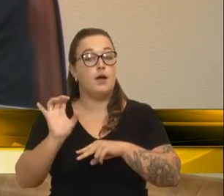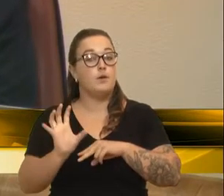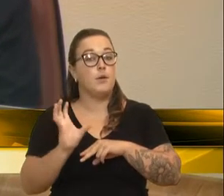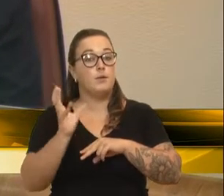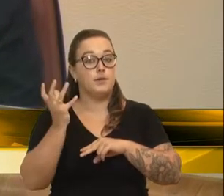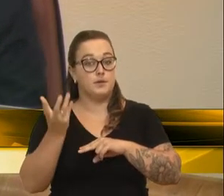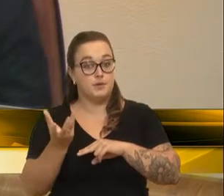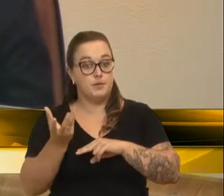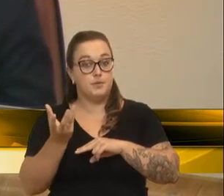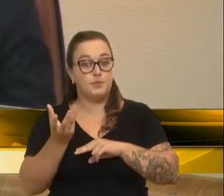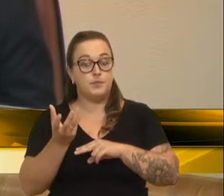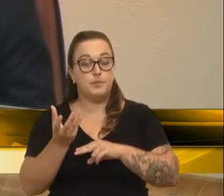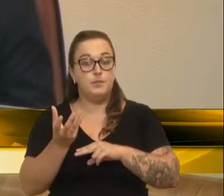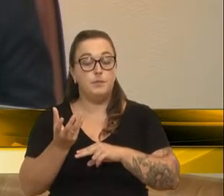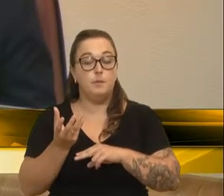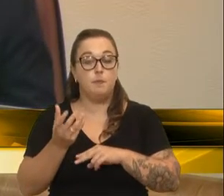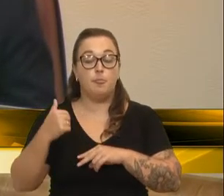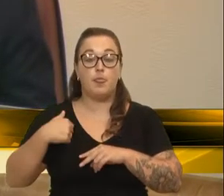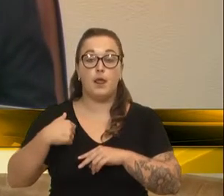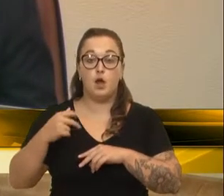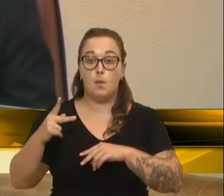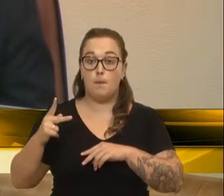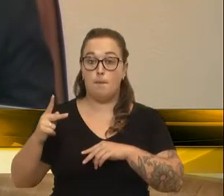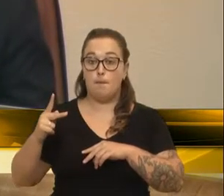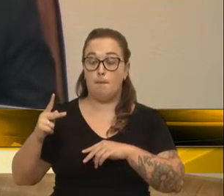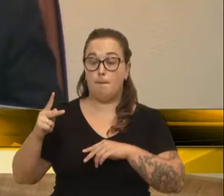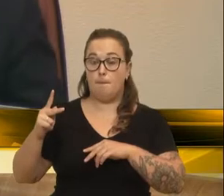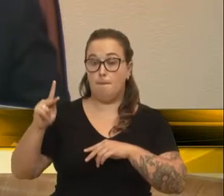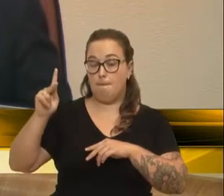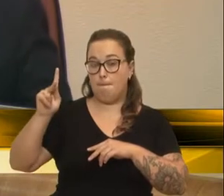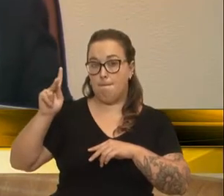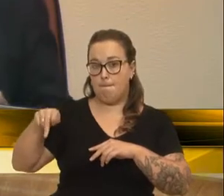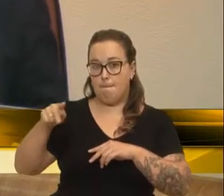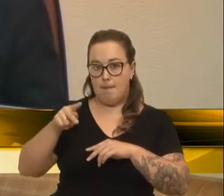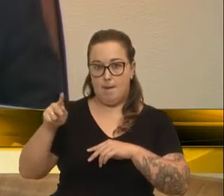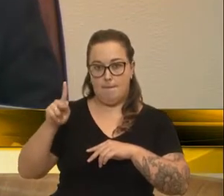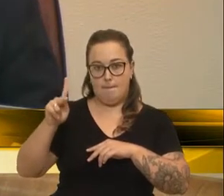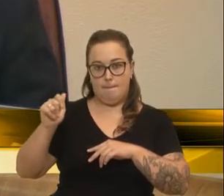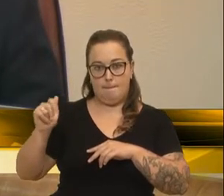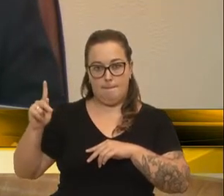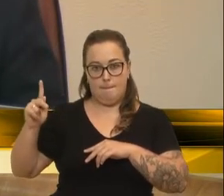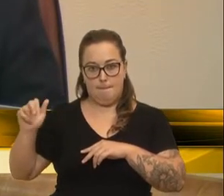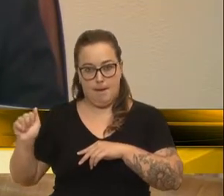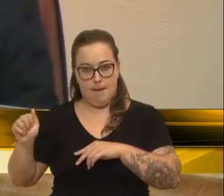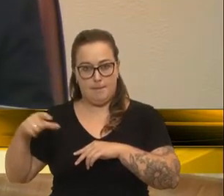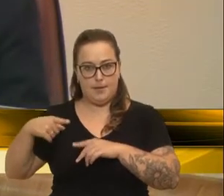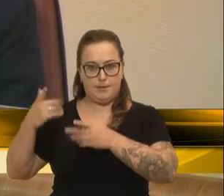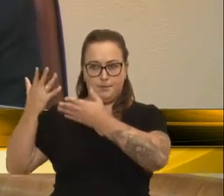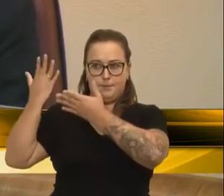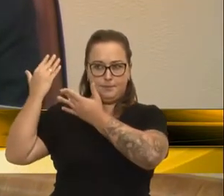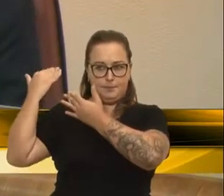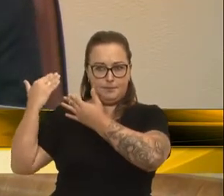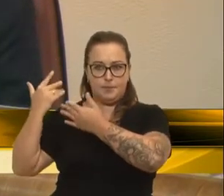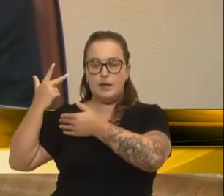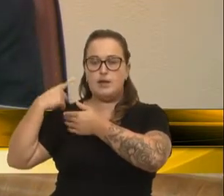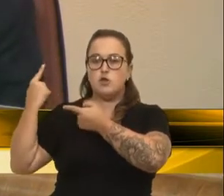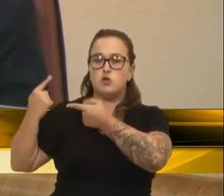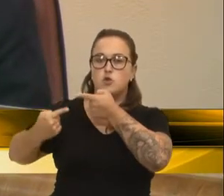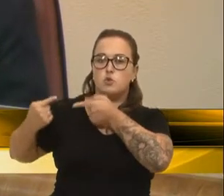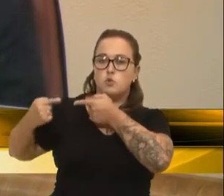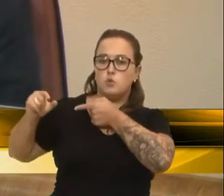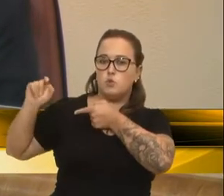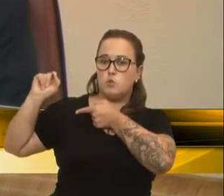aspas. O Papa Urbano VIII, abre parênteses, Maffeo Barberini, fecha parênteses,